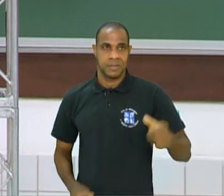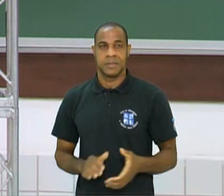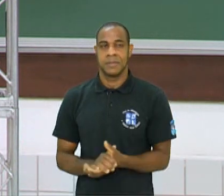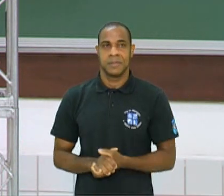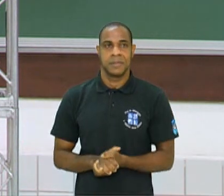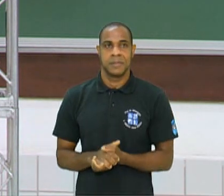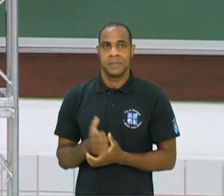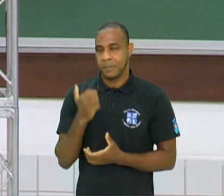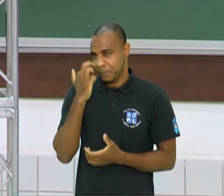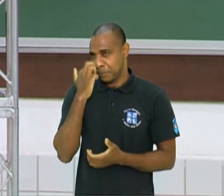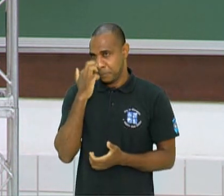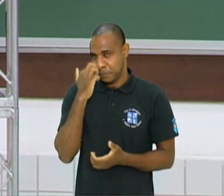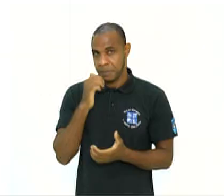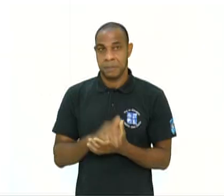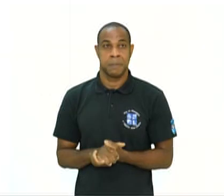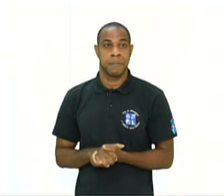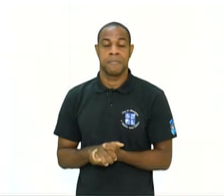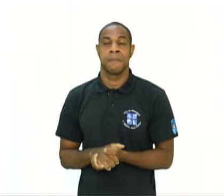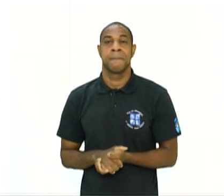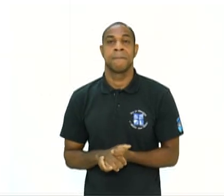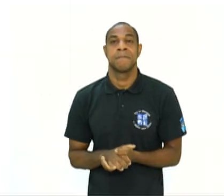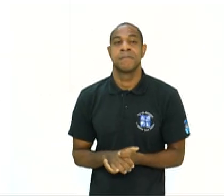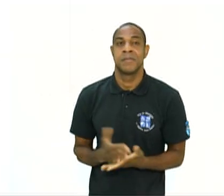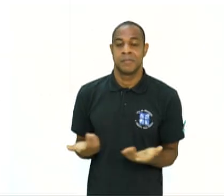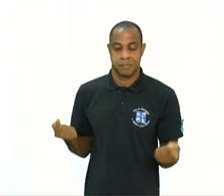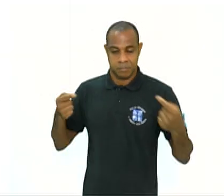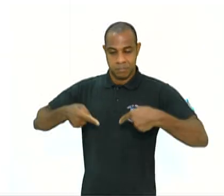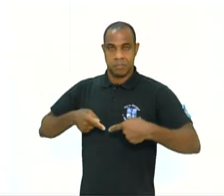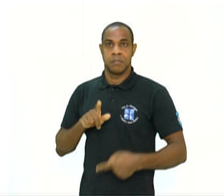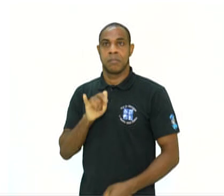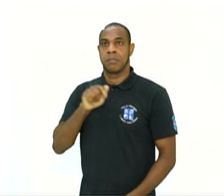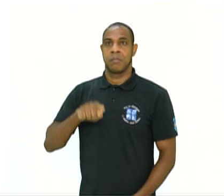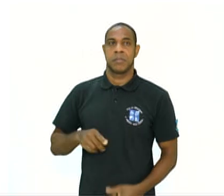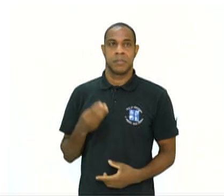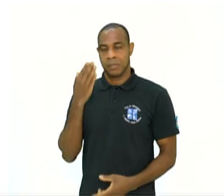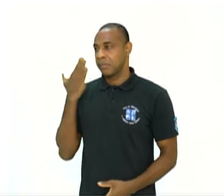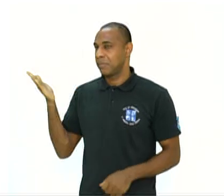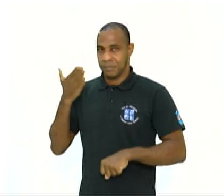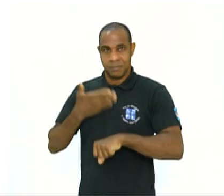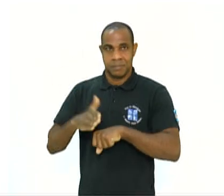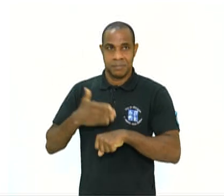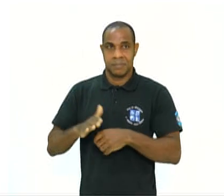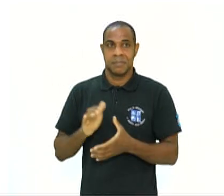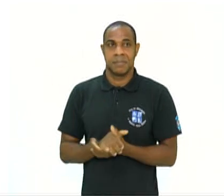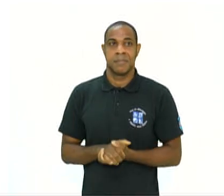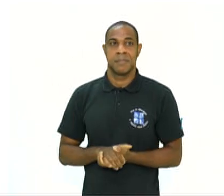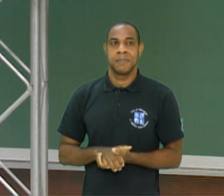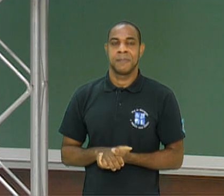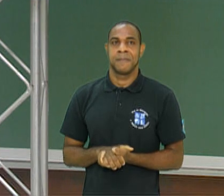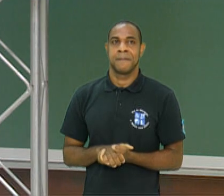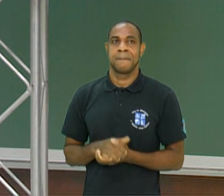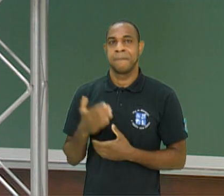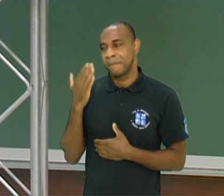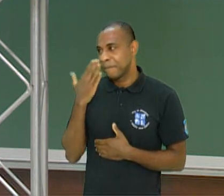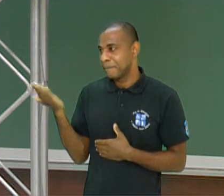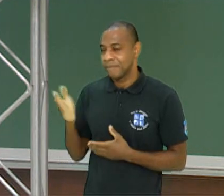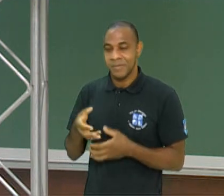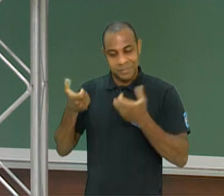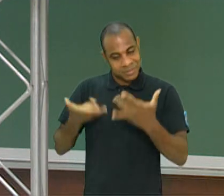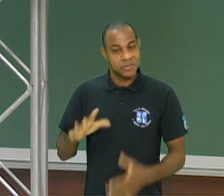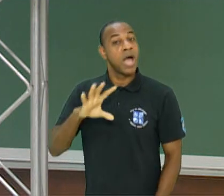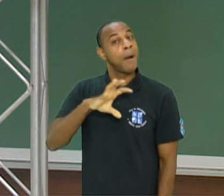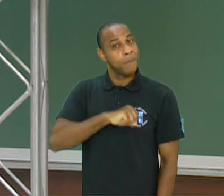ok? Beleza. Bora para o nosso quiz? Vamos praticar mais. Ainda falando de